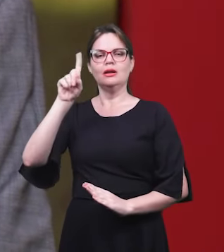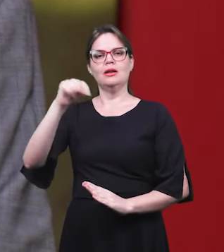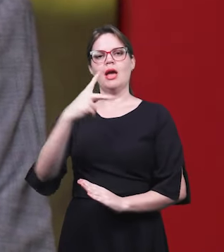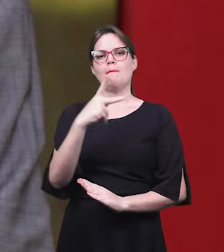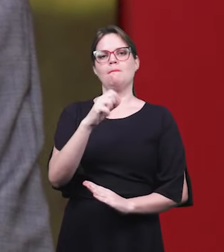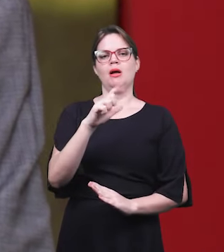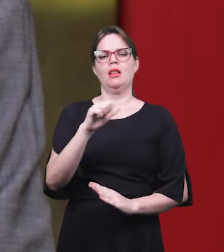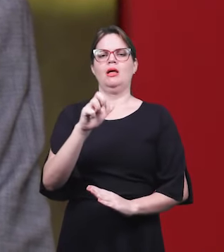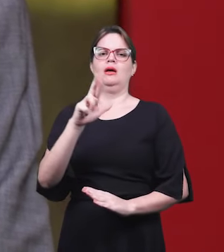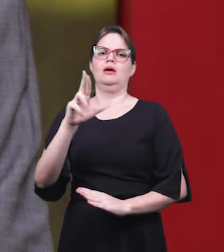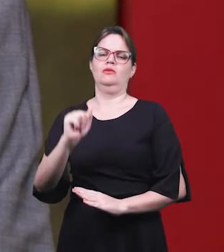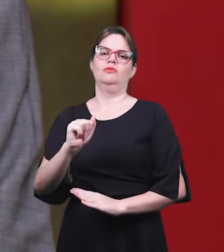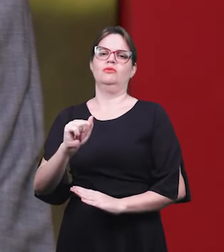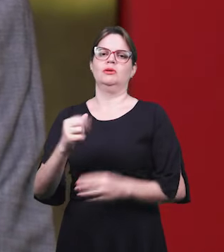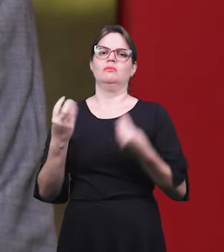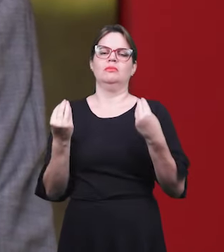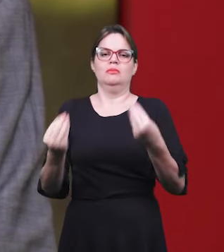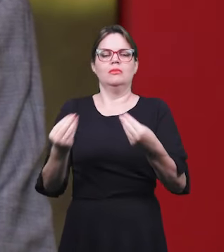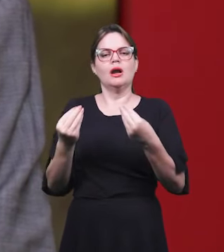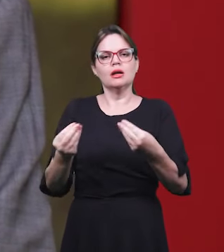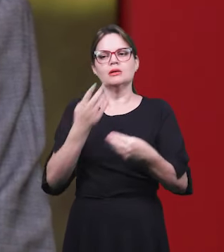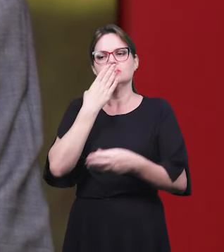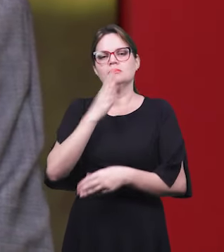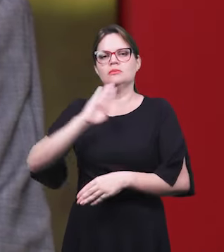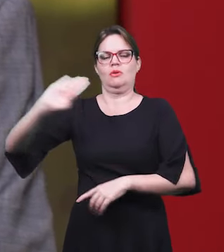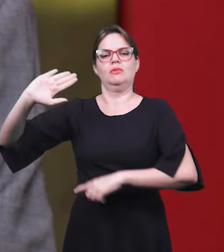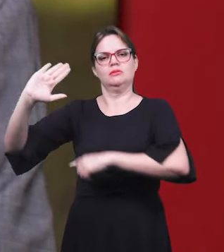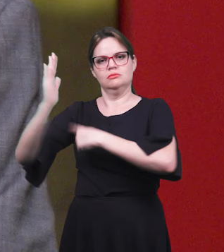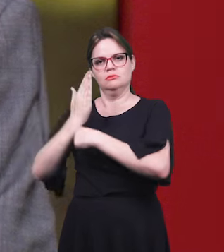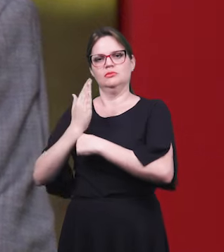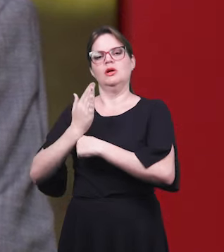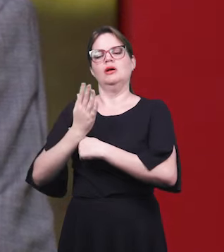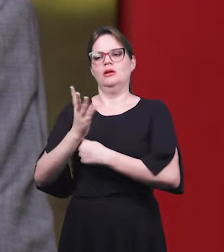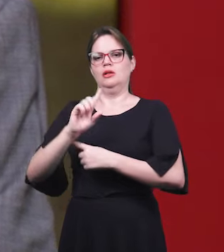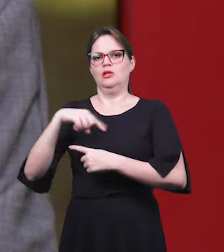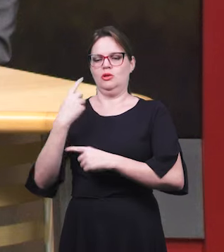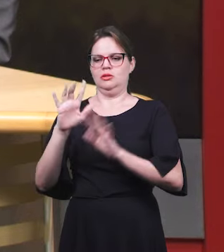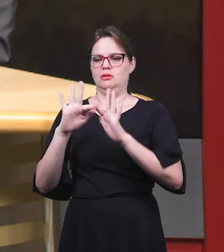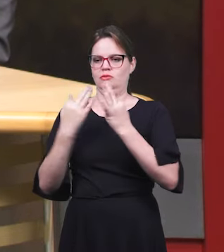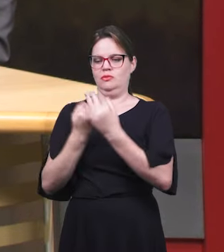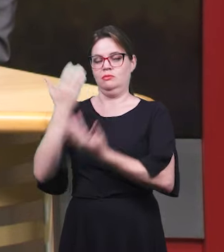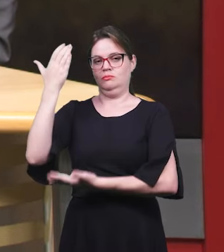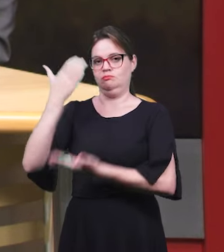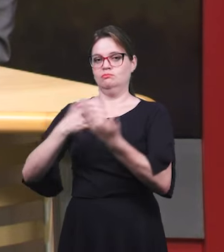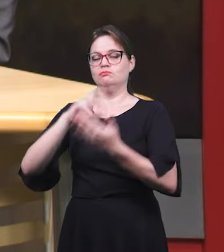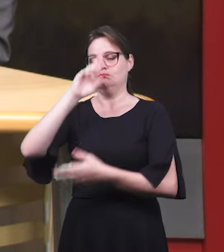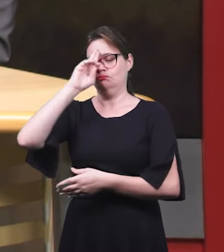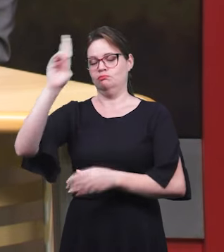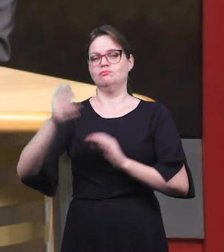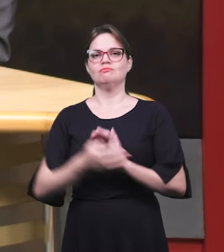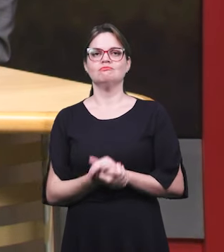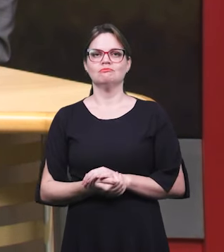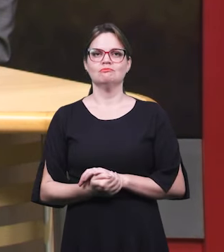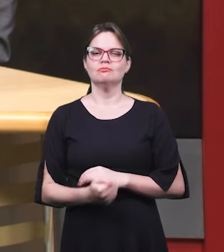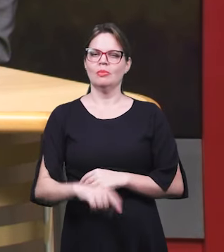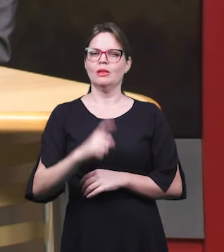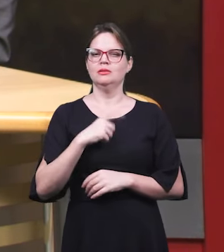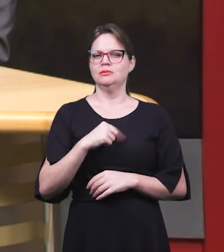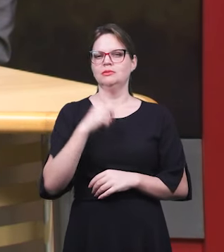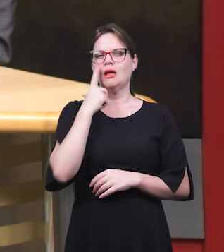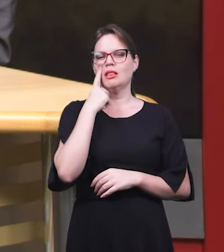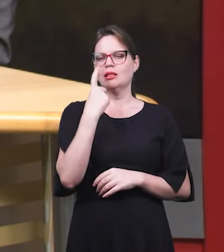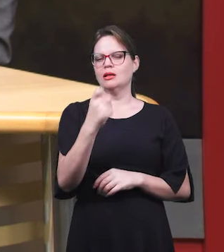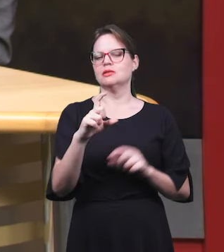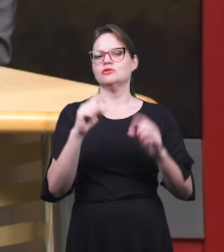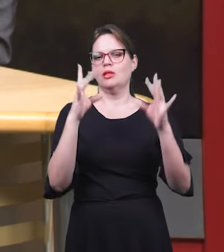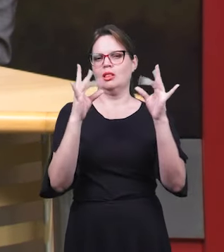nos preservar e preservar assim o nosso lar na presença do Senhor. E um detalhezinho aqui, Peter, é o seguinte: quem